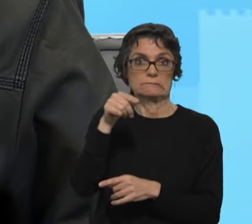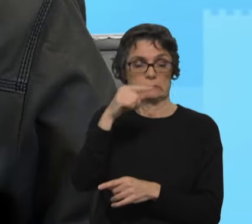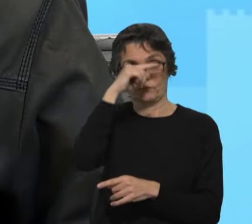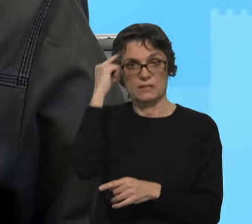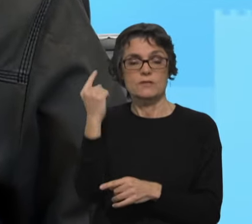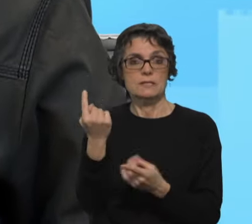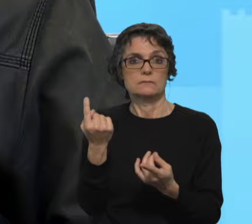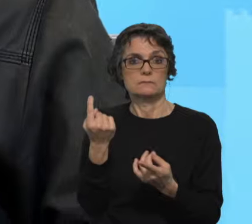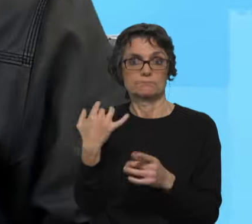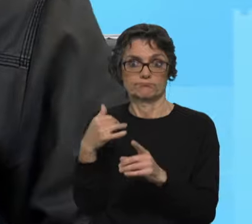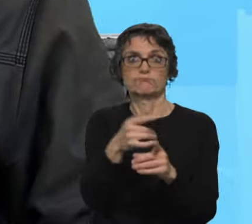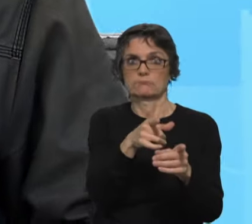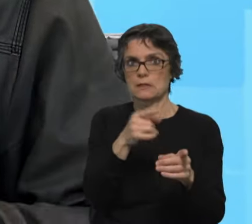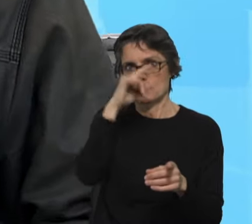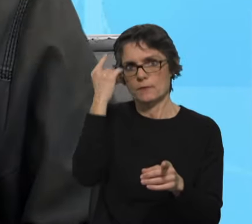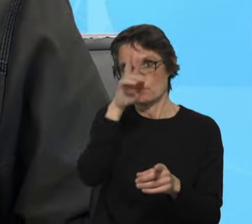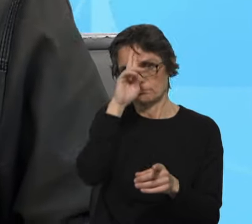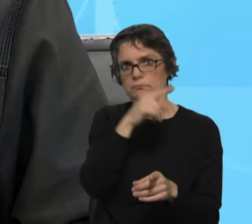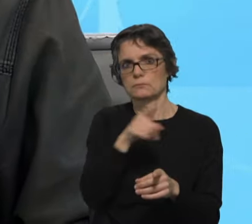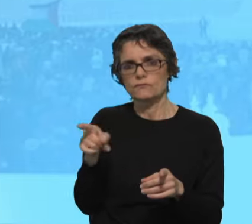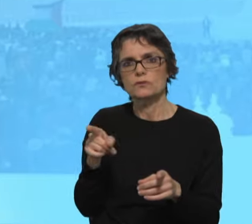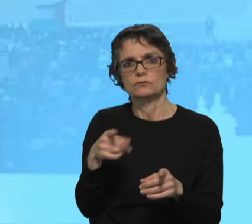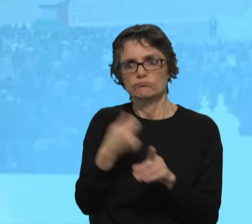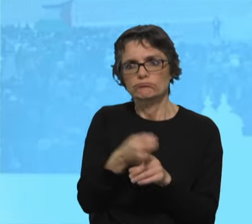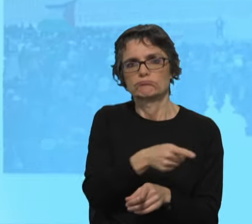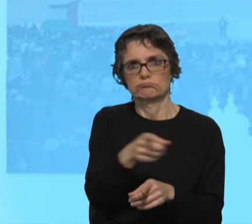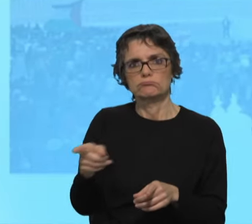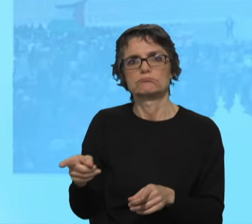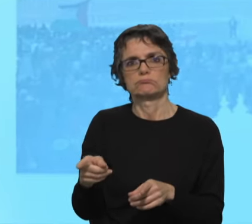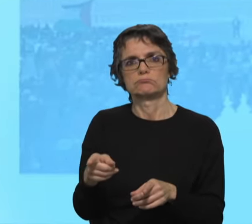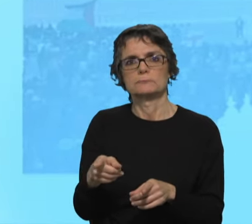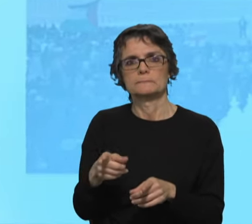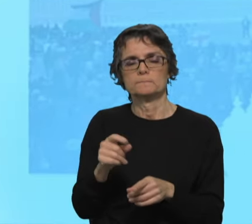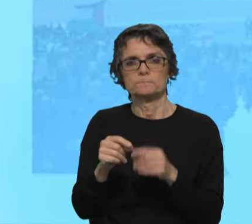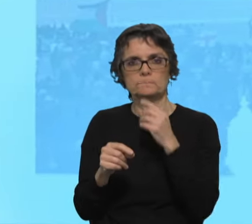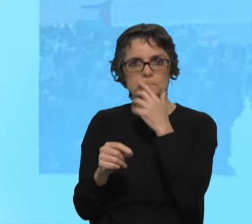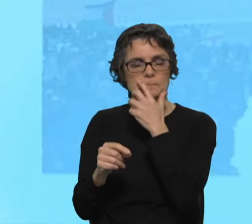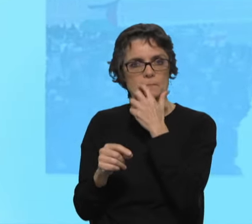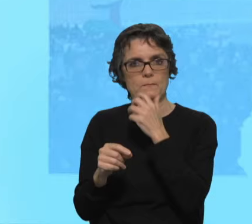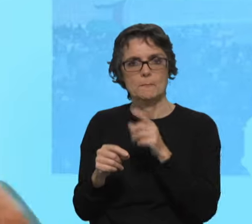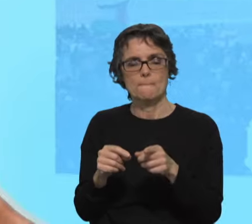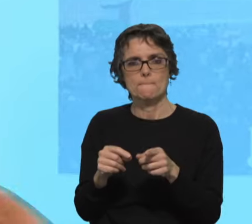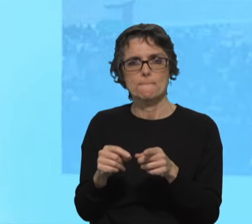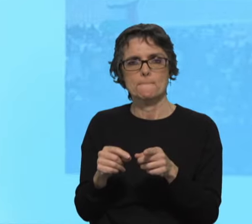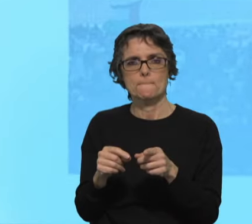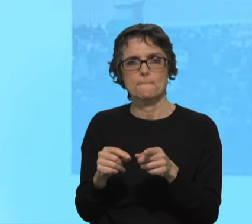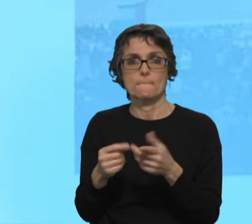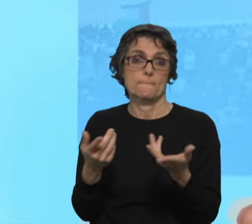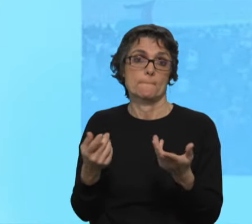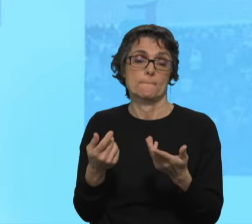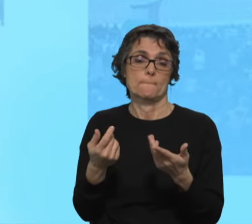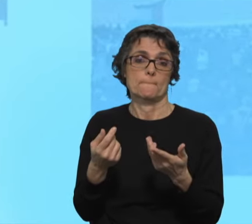igreja uma perseguição e um anticlericalismo muito an clericalismo muitíssimo acentuado daí que como como